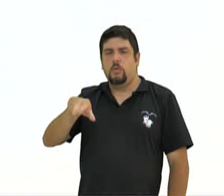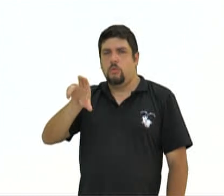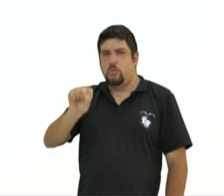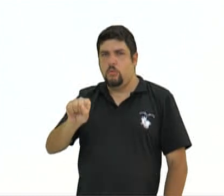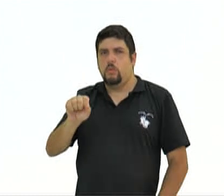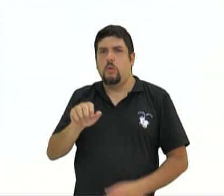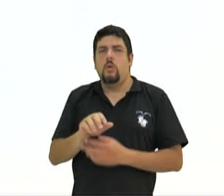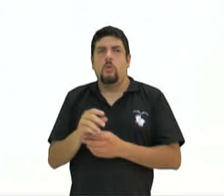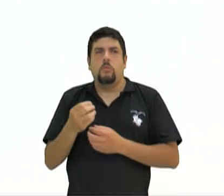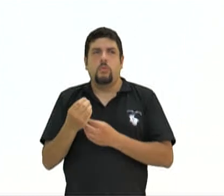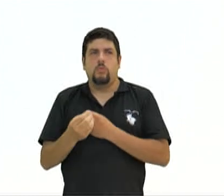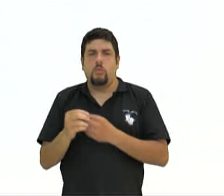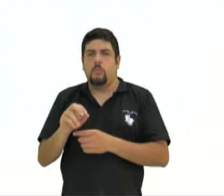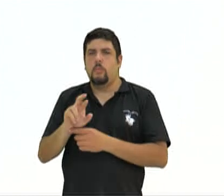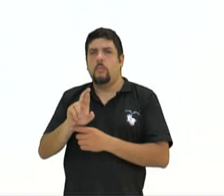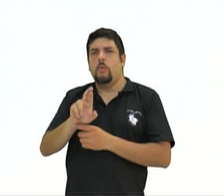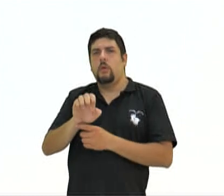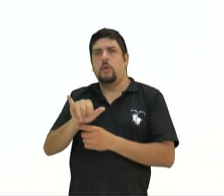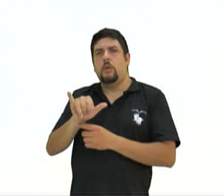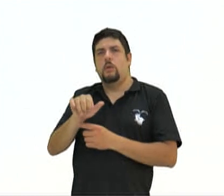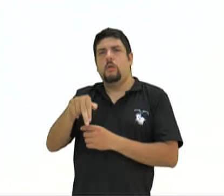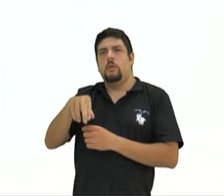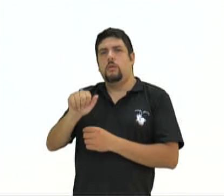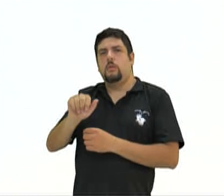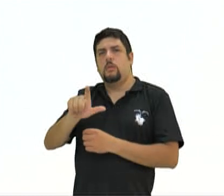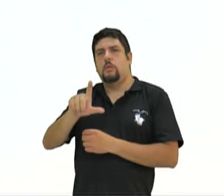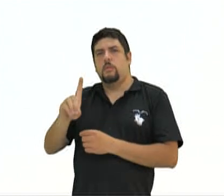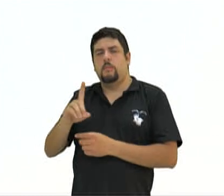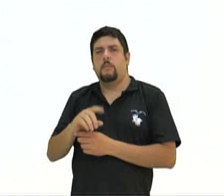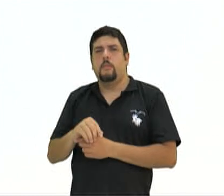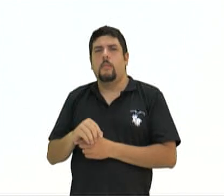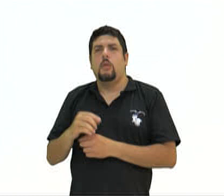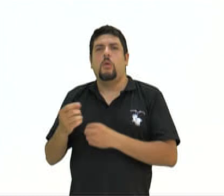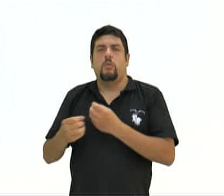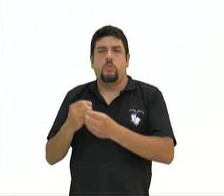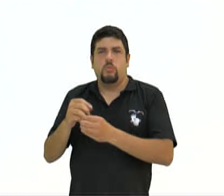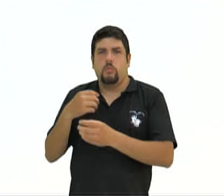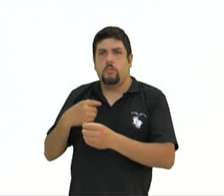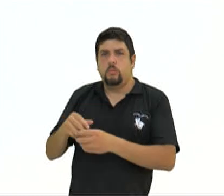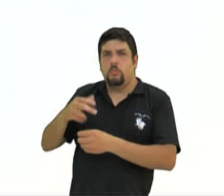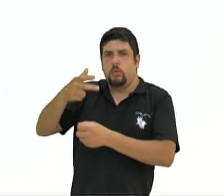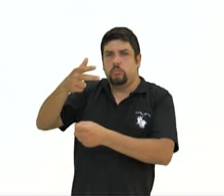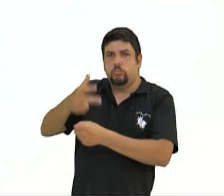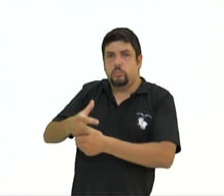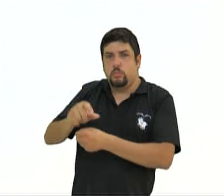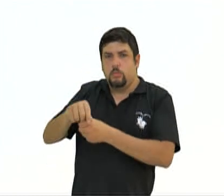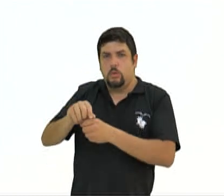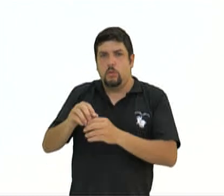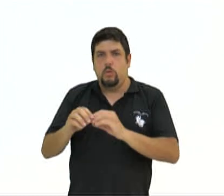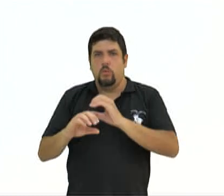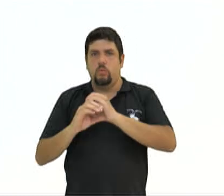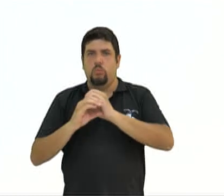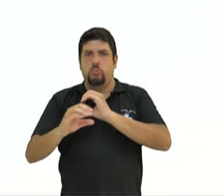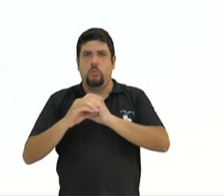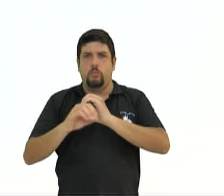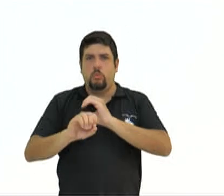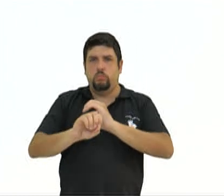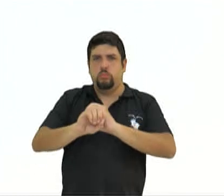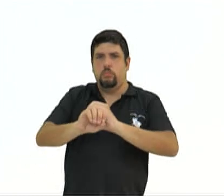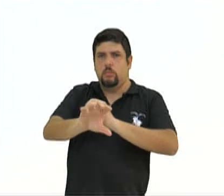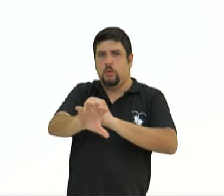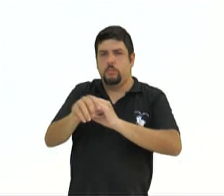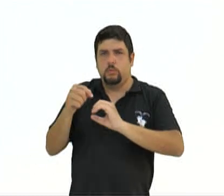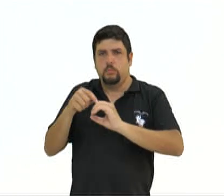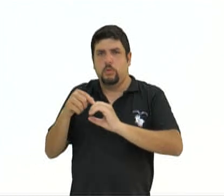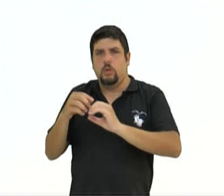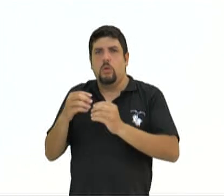era de 1844 até 1918, o praxionoscópio, consistia num aparelho formado